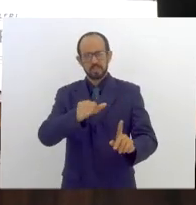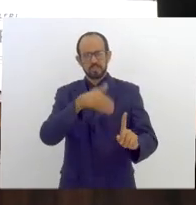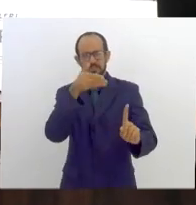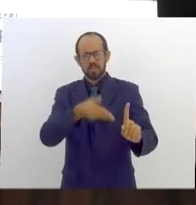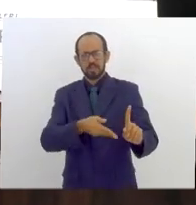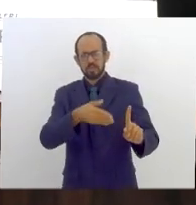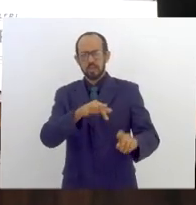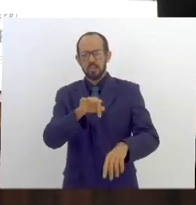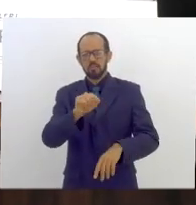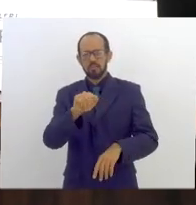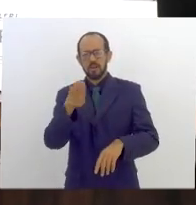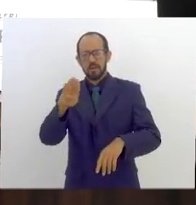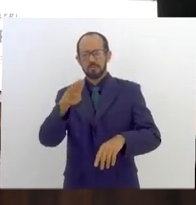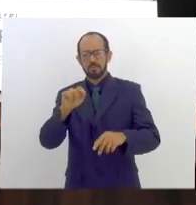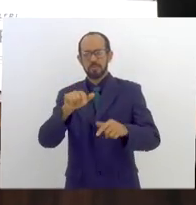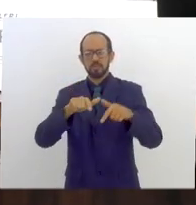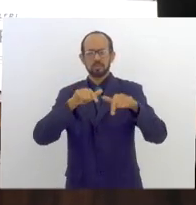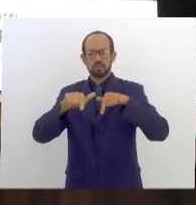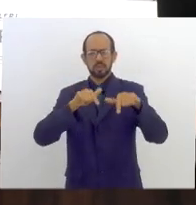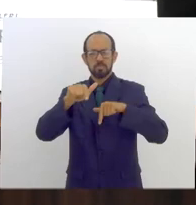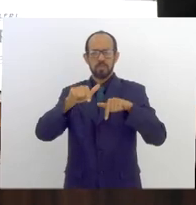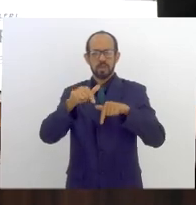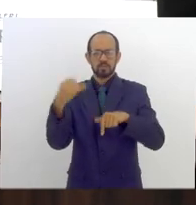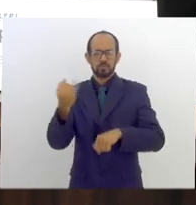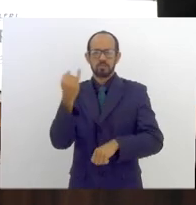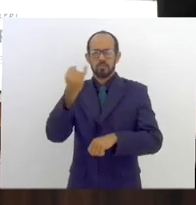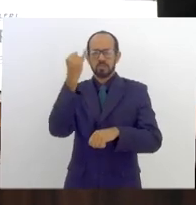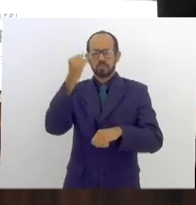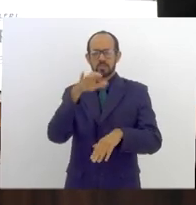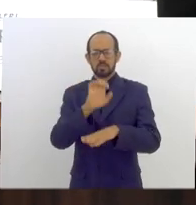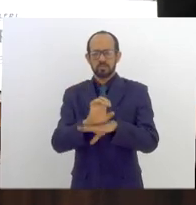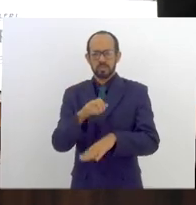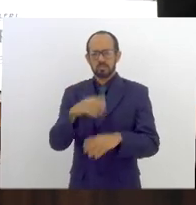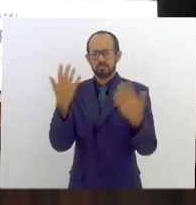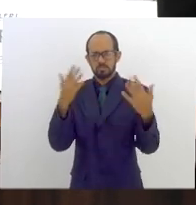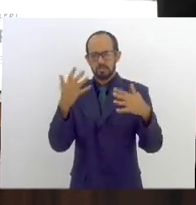Aeronáutica, pelos relevantes serviços prestados ao Estado. Parabéns a todas e todos.